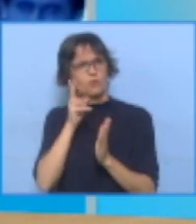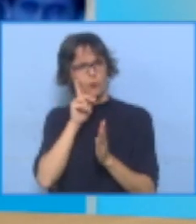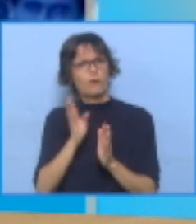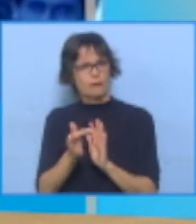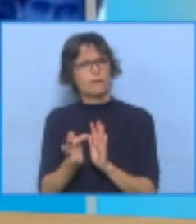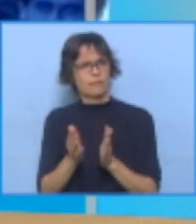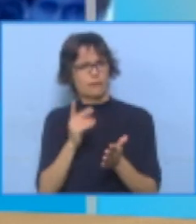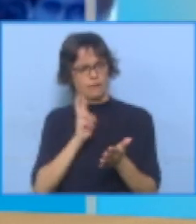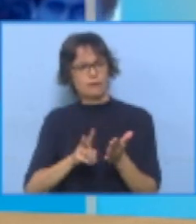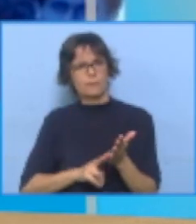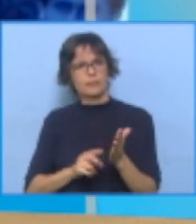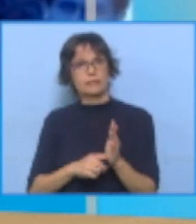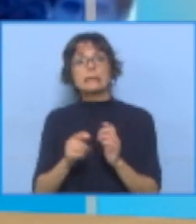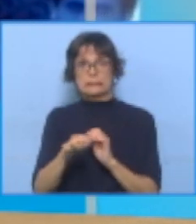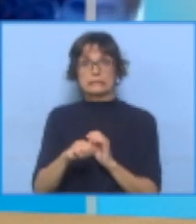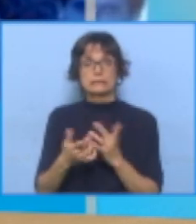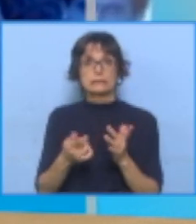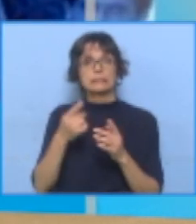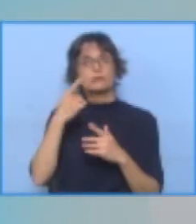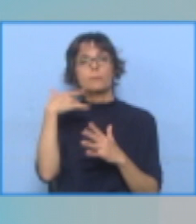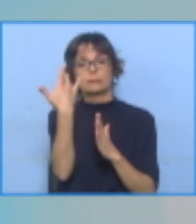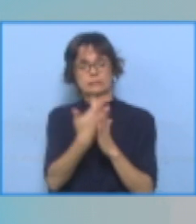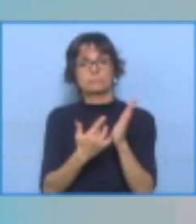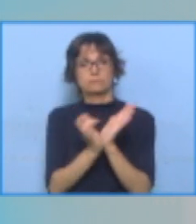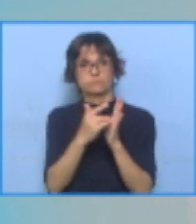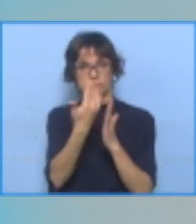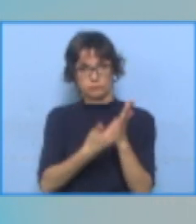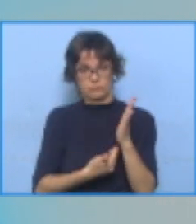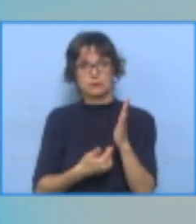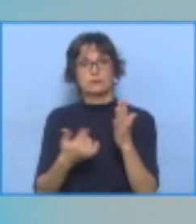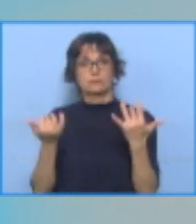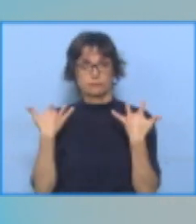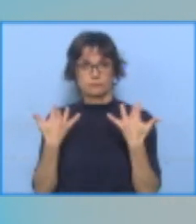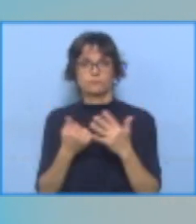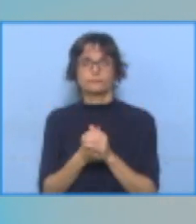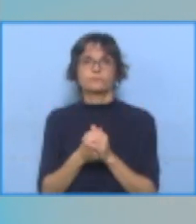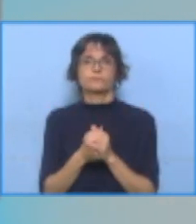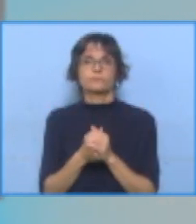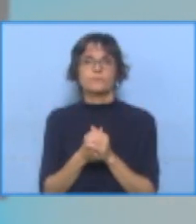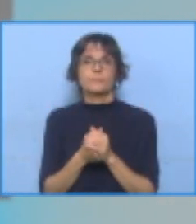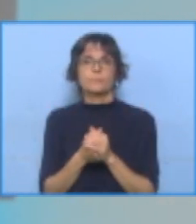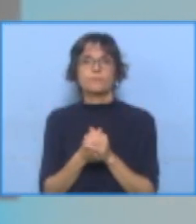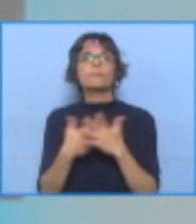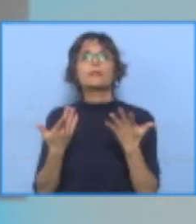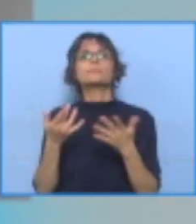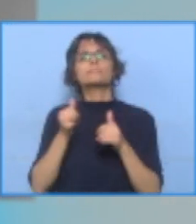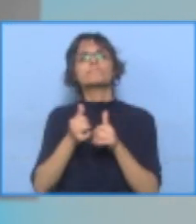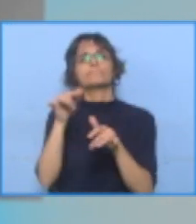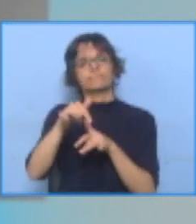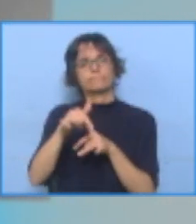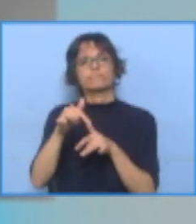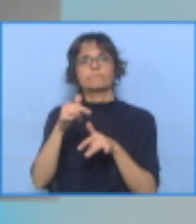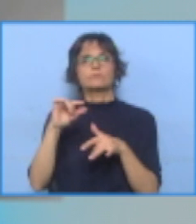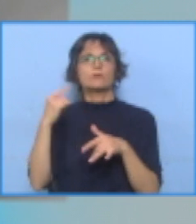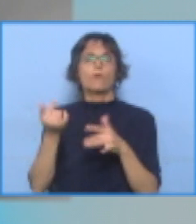sem dúvida. Ele está publicado também na ASES e nos portais de informação. Acompanhe estas e outras notícias no portal da